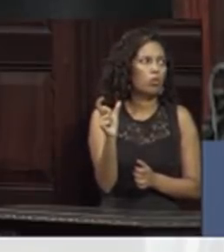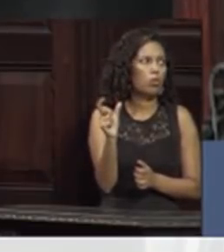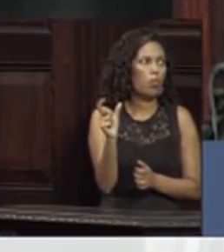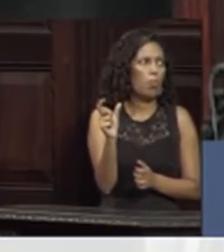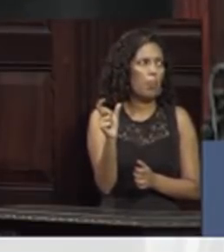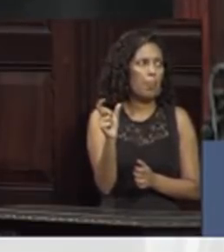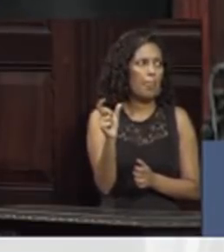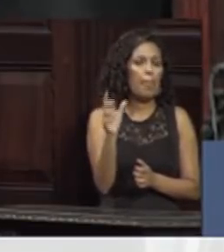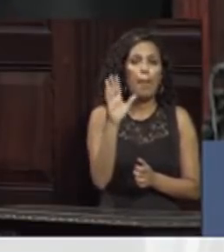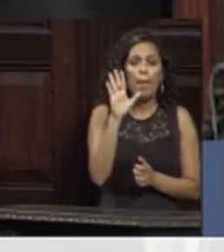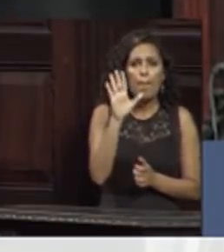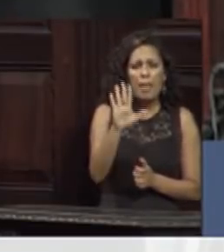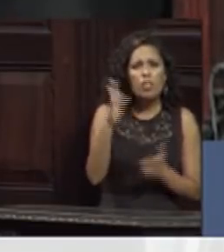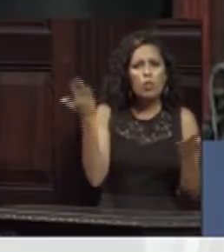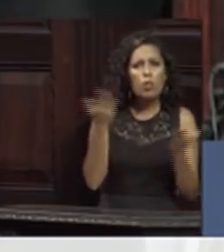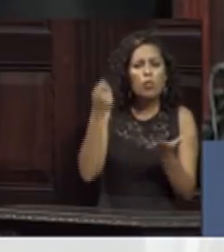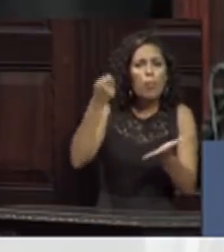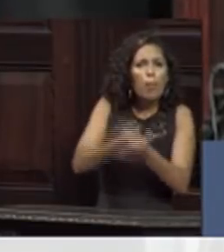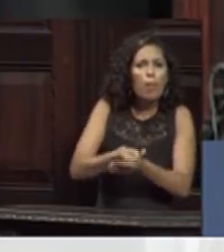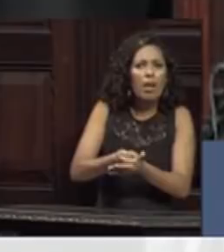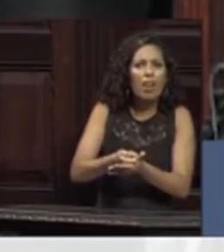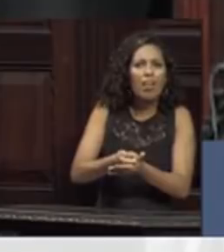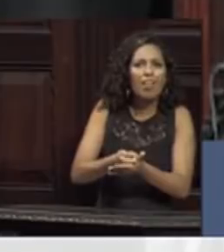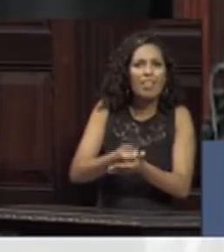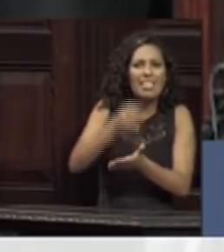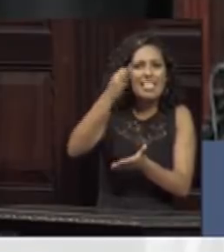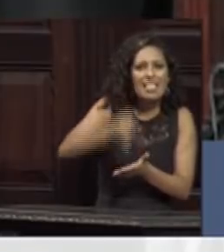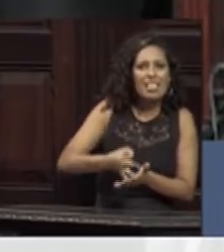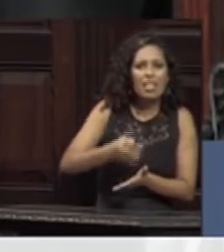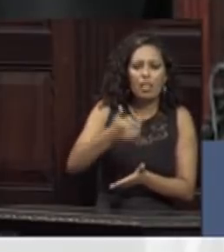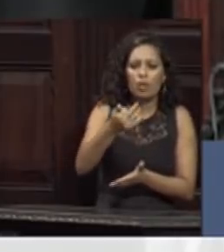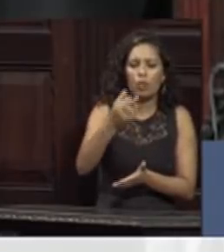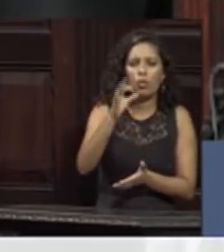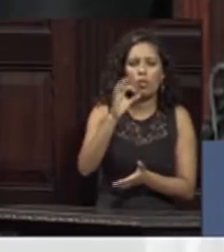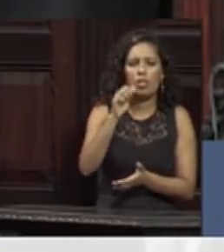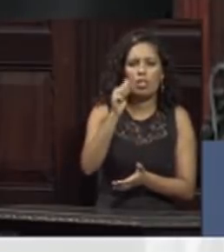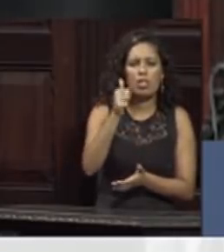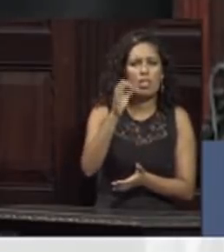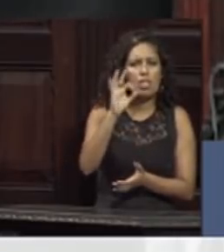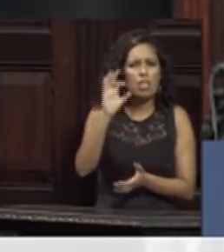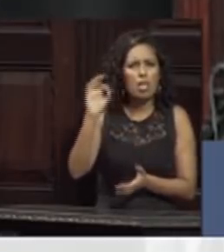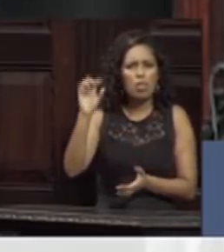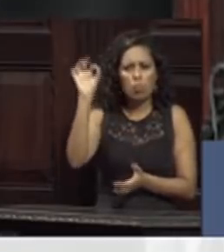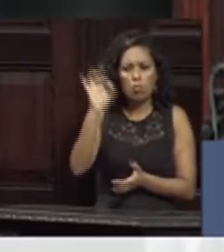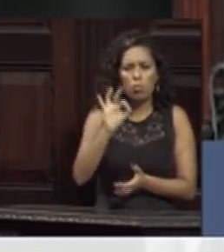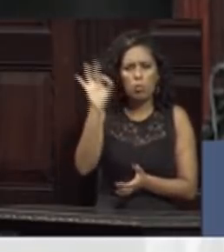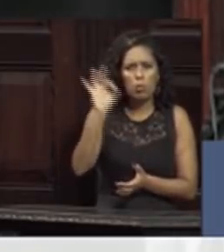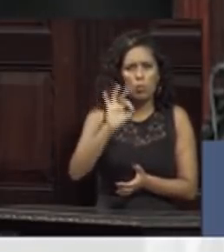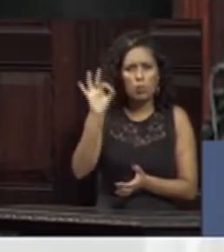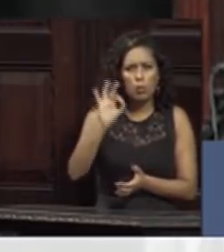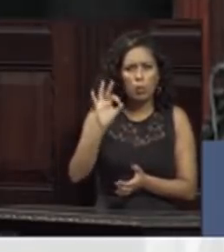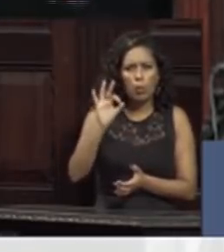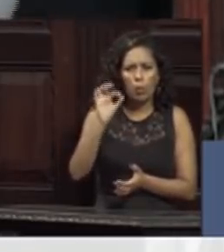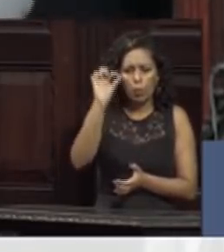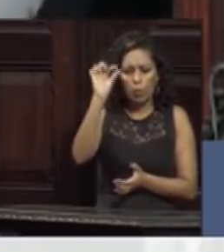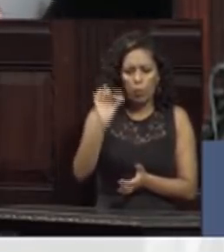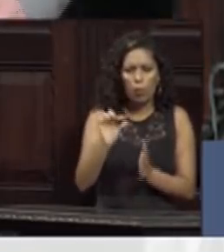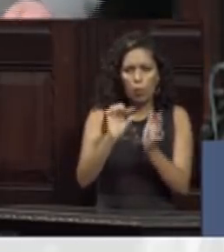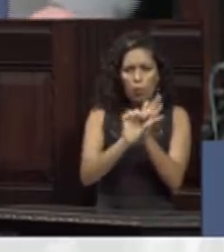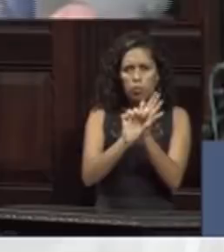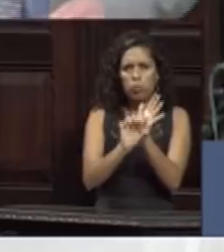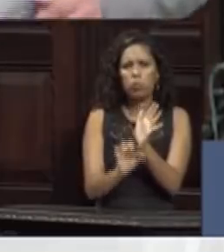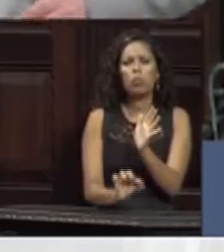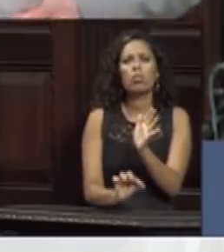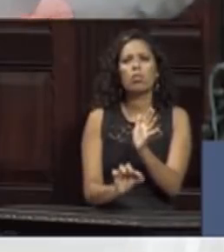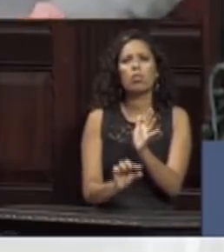100% no preço mínimo, hoje só roubam 80%. Porque o preço mínimo está valendo para esse ano 80%